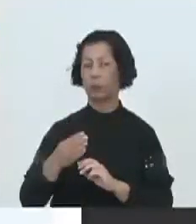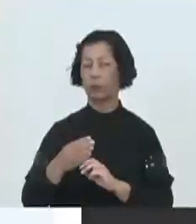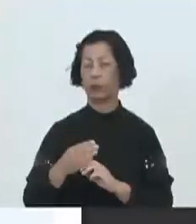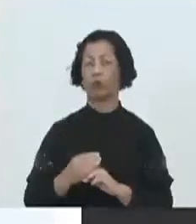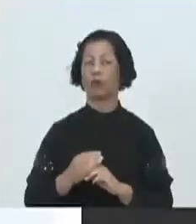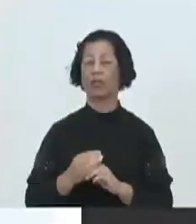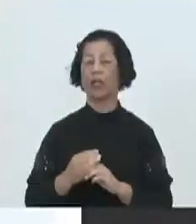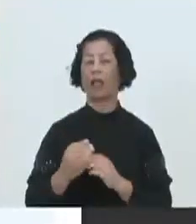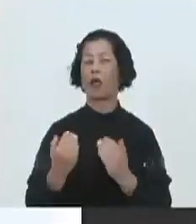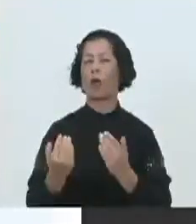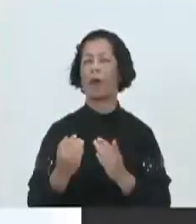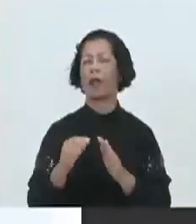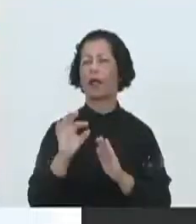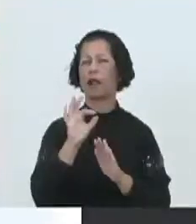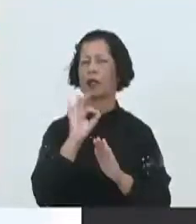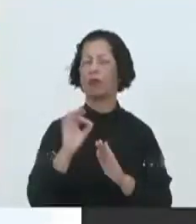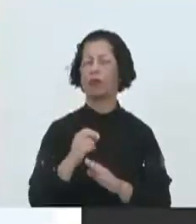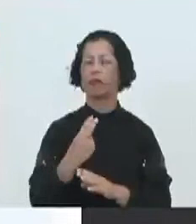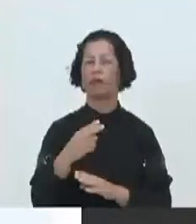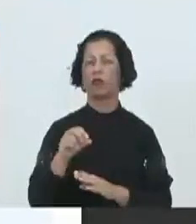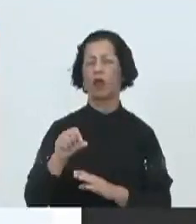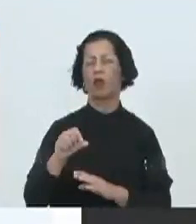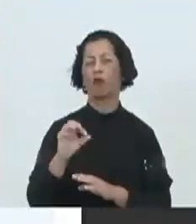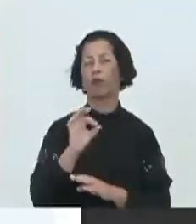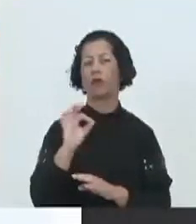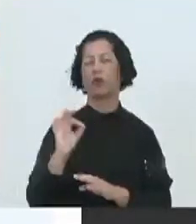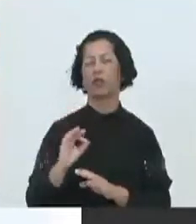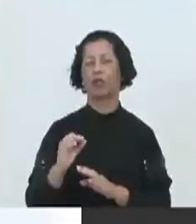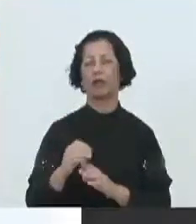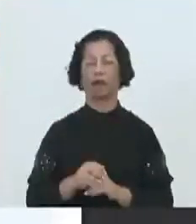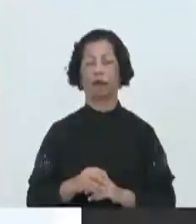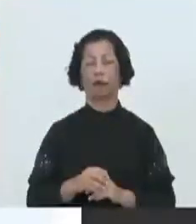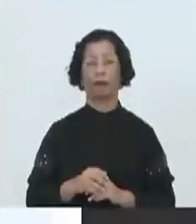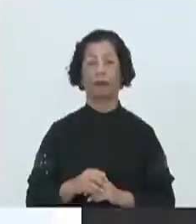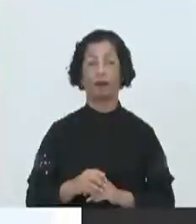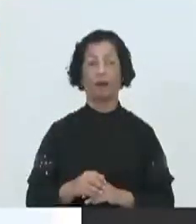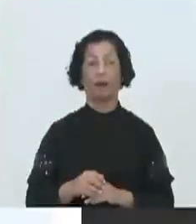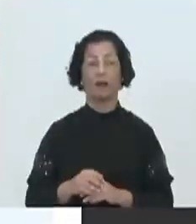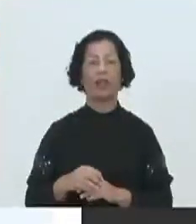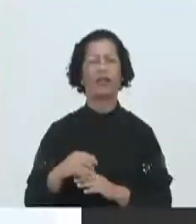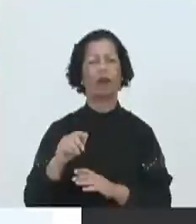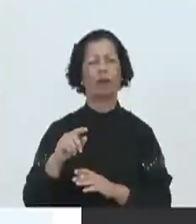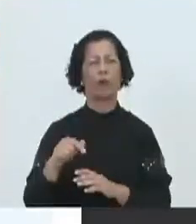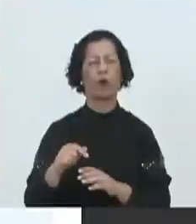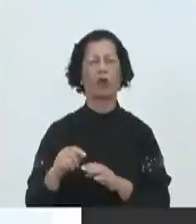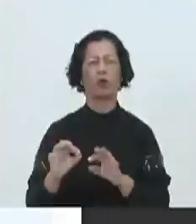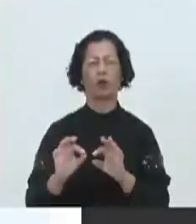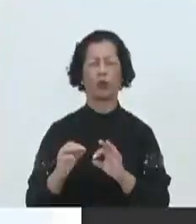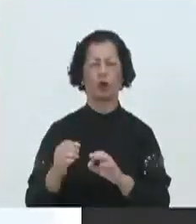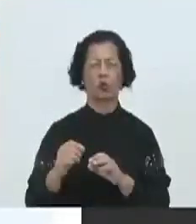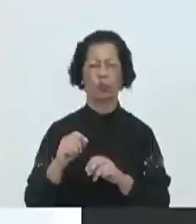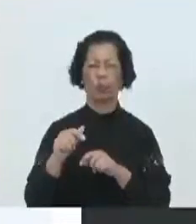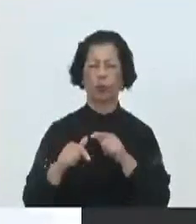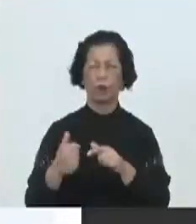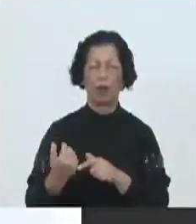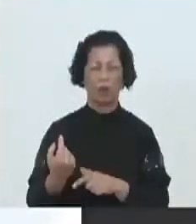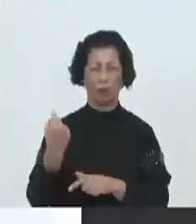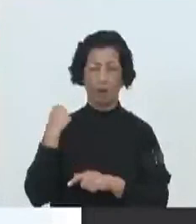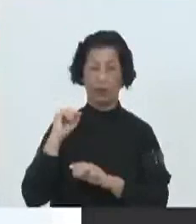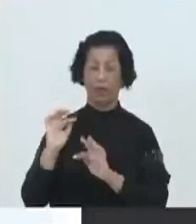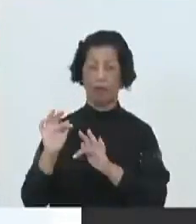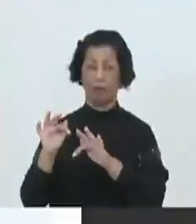29,8 da receita corrente líquida os 35,2 do encerramento do exercício anterior já eram o mínimo